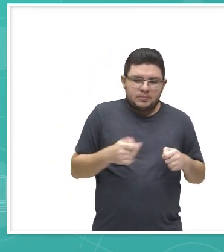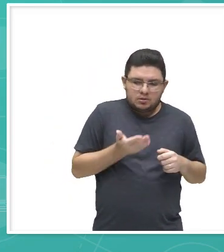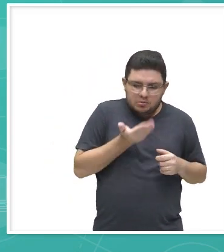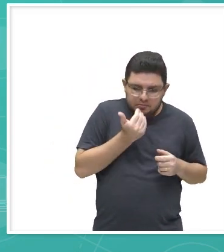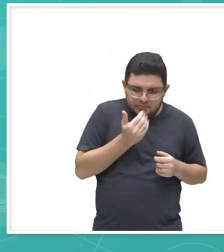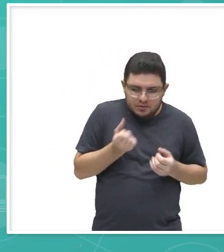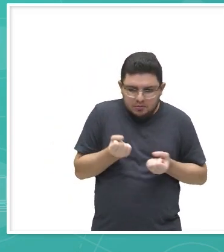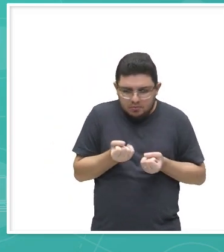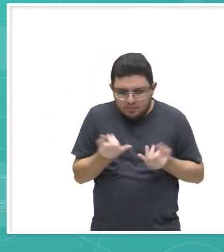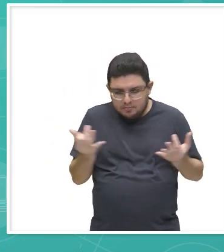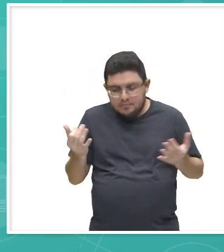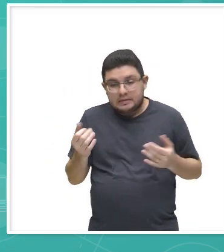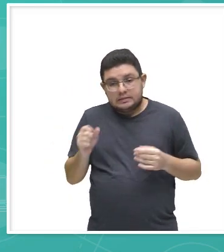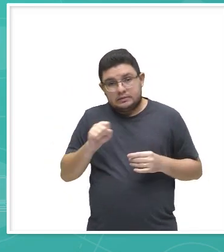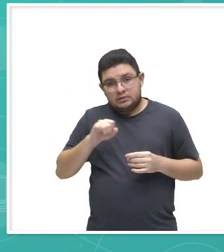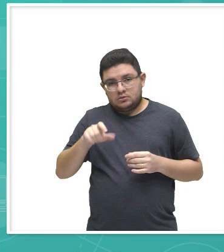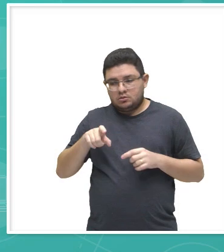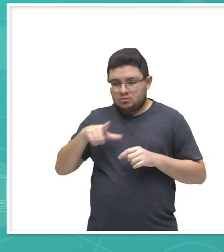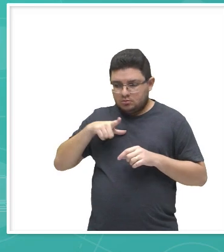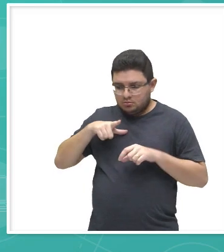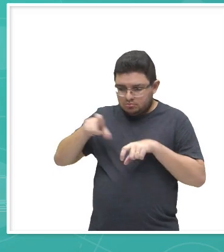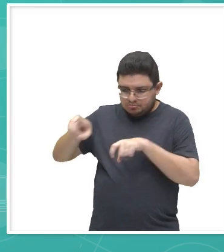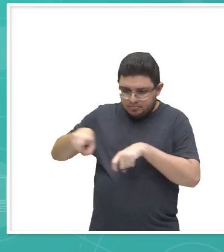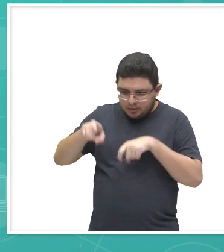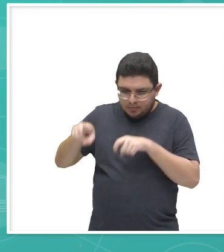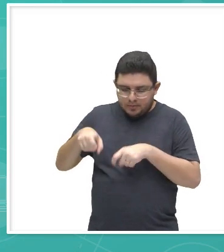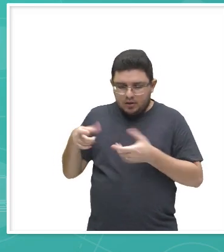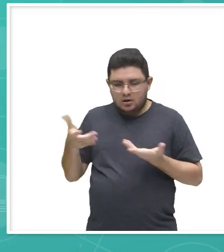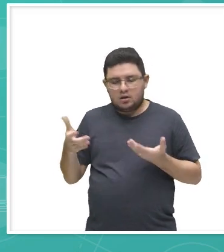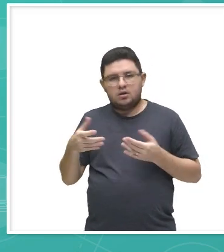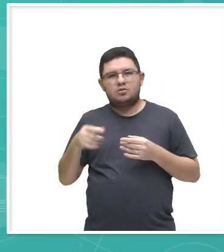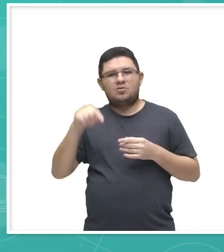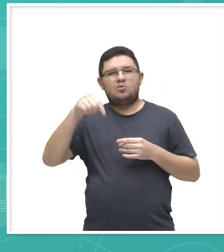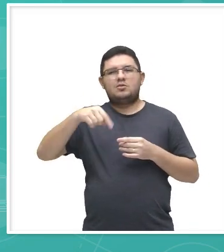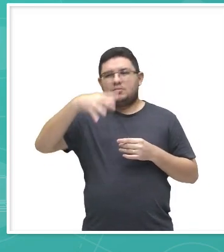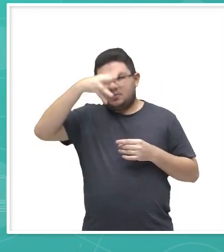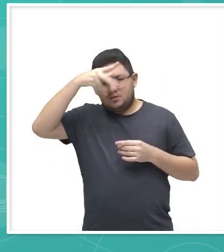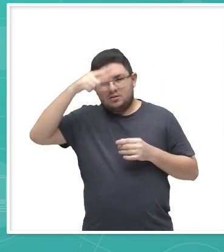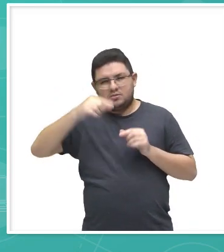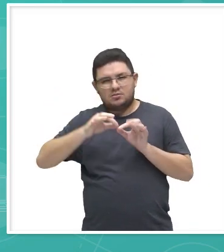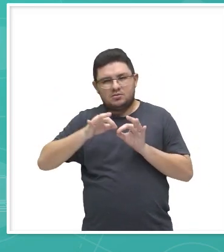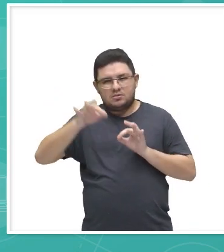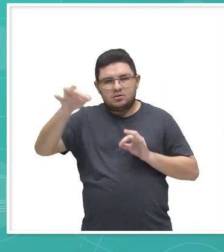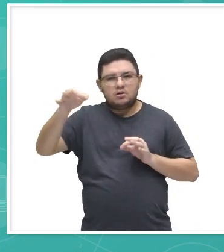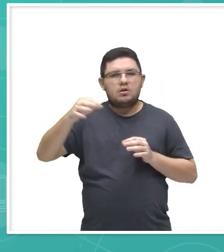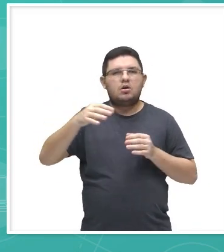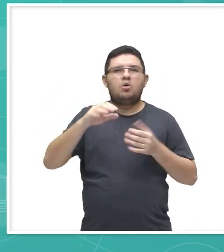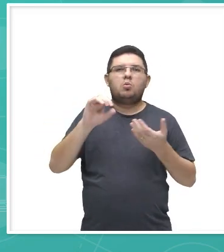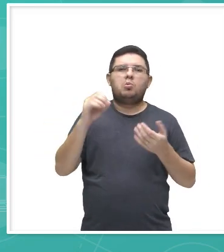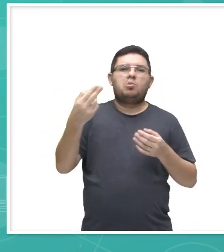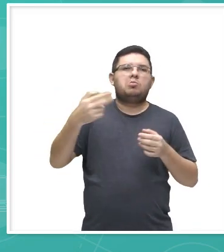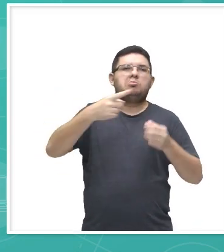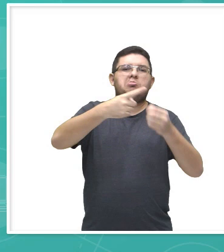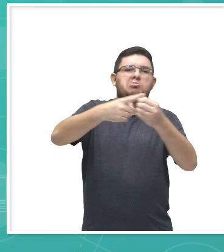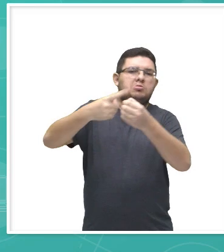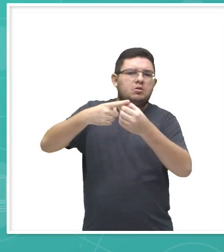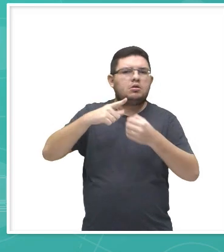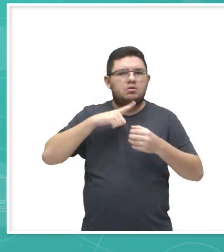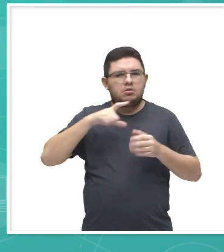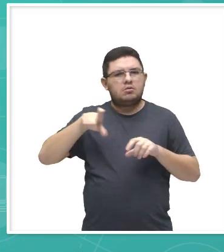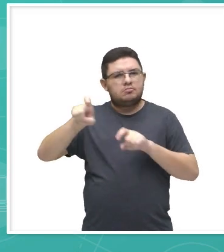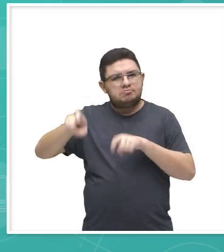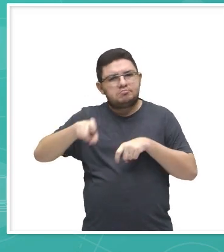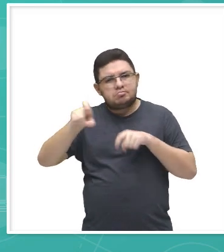um sítio aqui um pouco mais distante de Manaus ou em outros municípios aí,